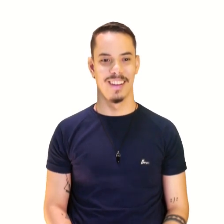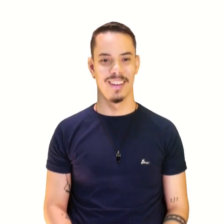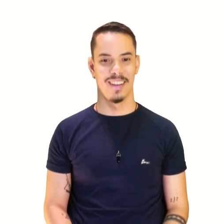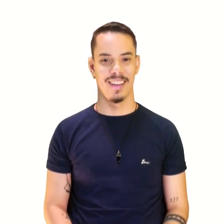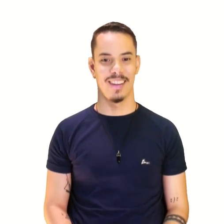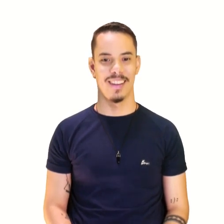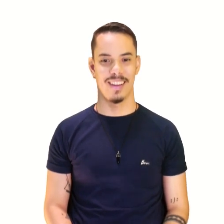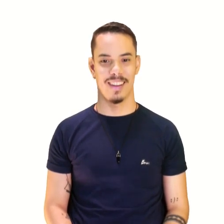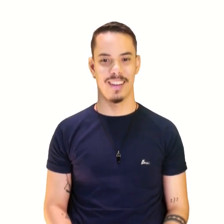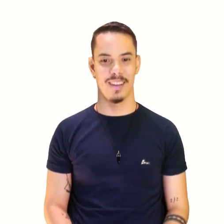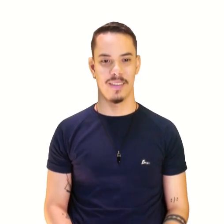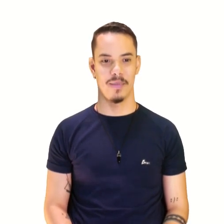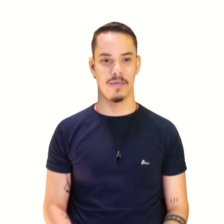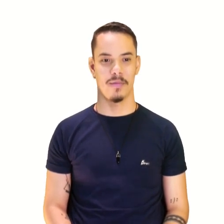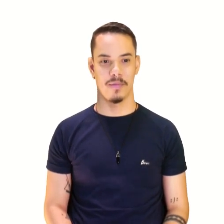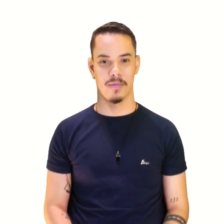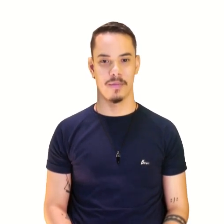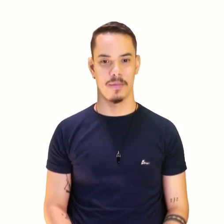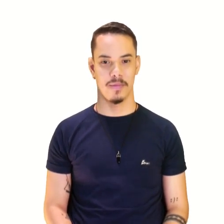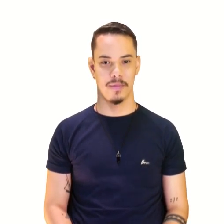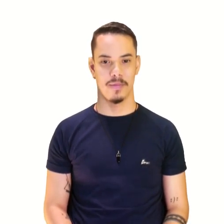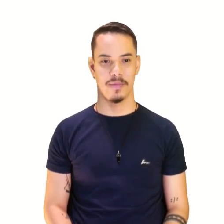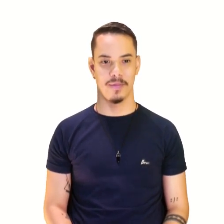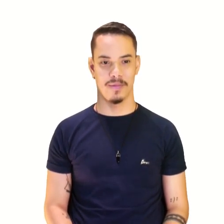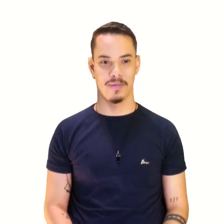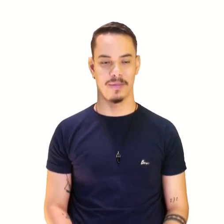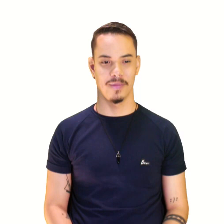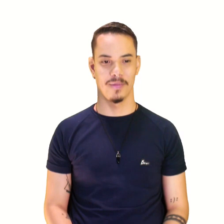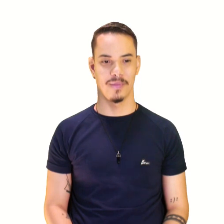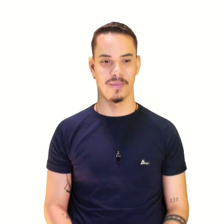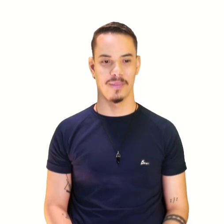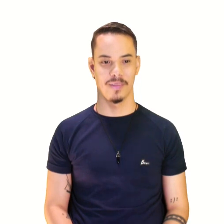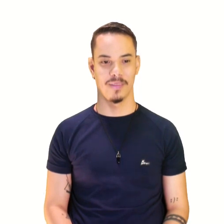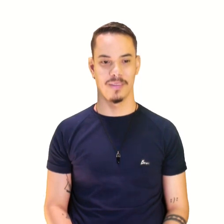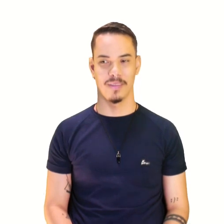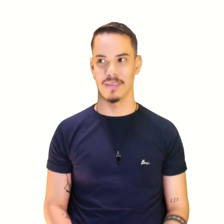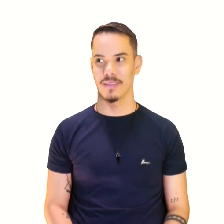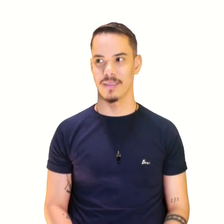Nossa. Essa criança tá muito com o bico mais... Que medo.